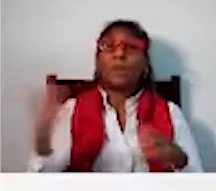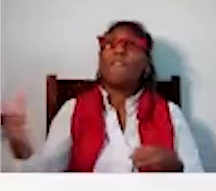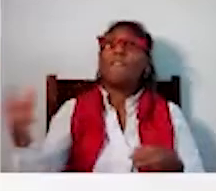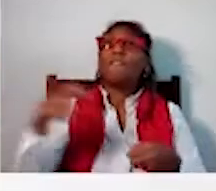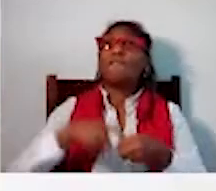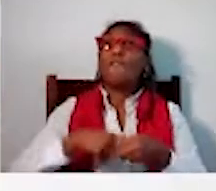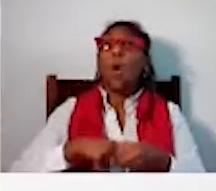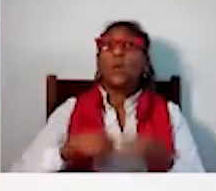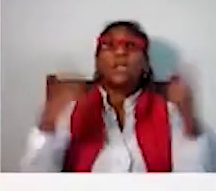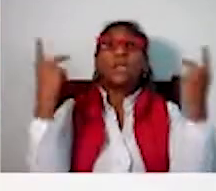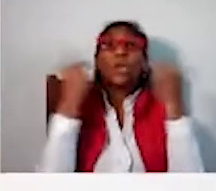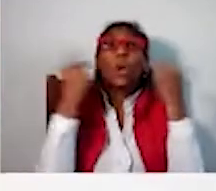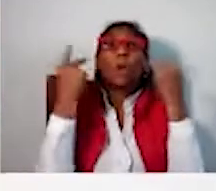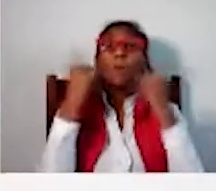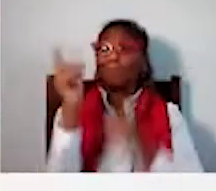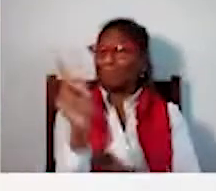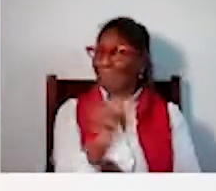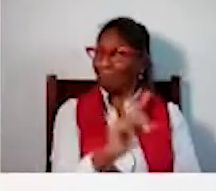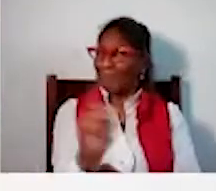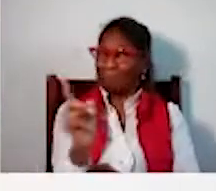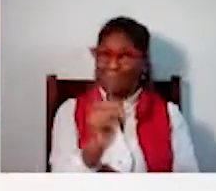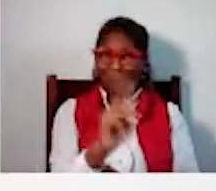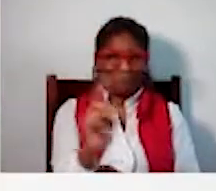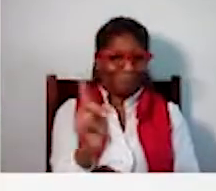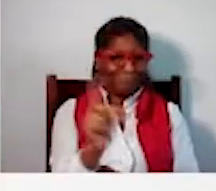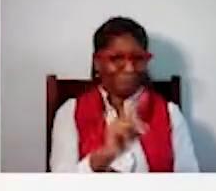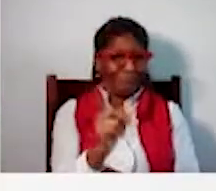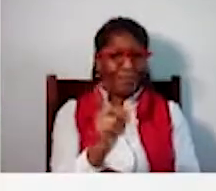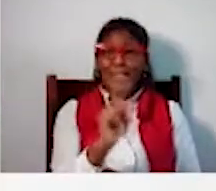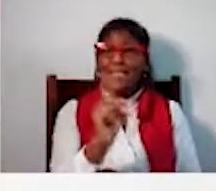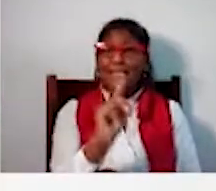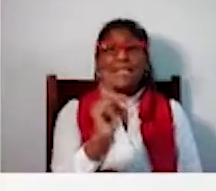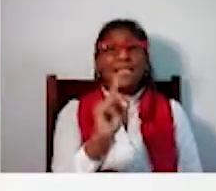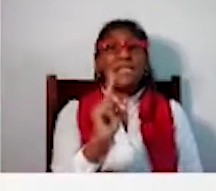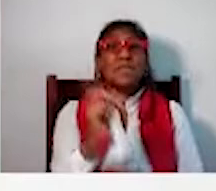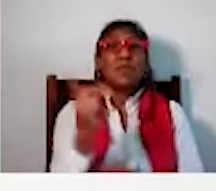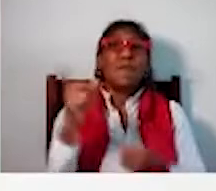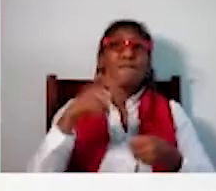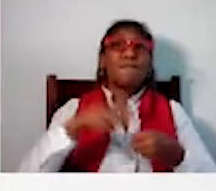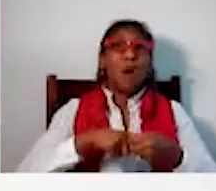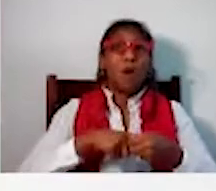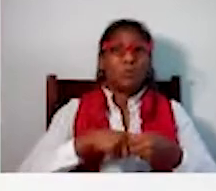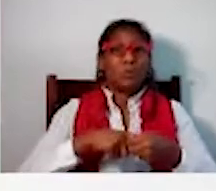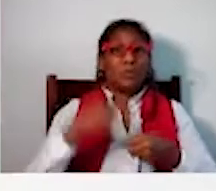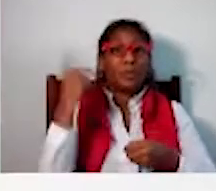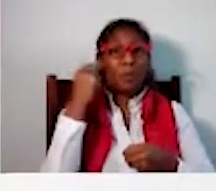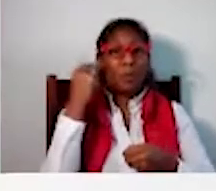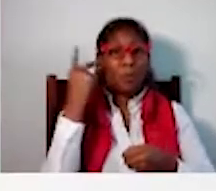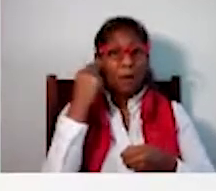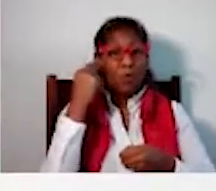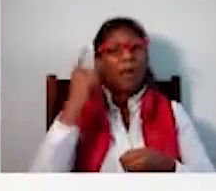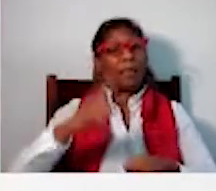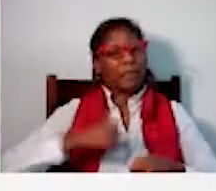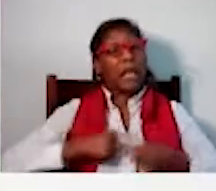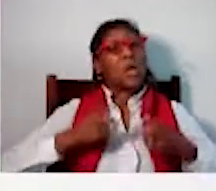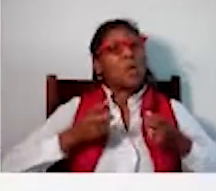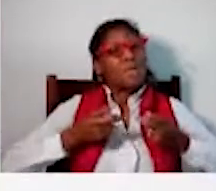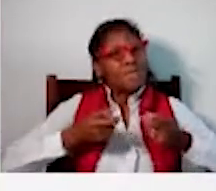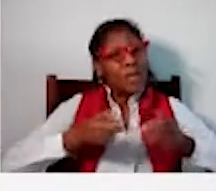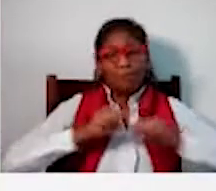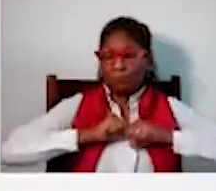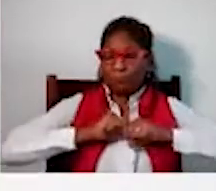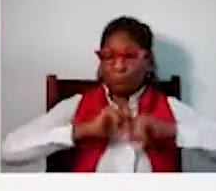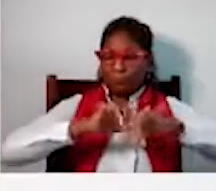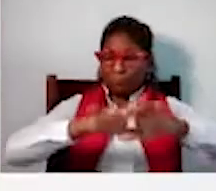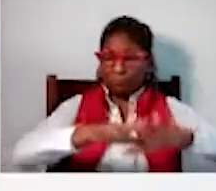nós sempre insistimos, não é uma volta à normalidade, porque nós temos um vírus circulando entre nós, para o qual as